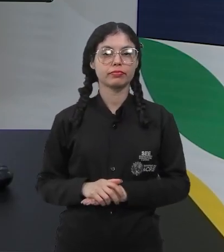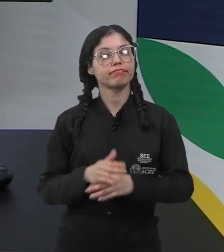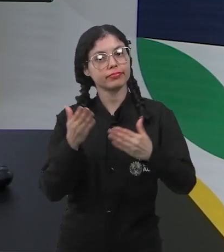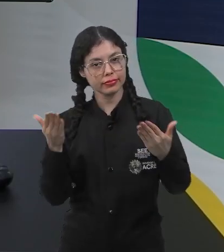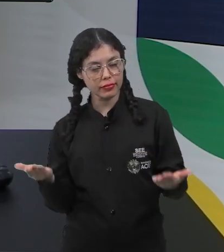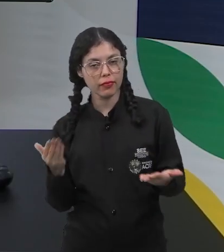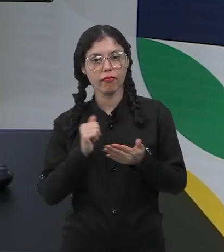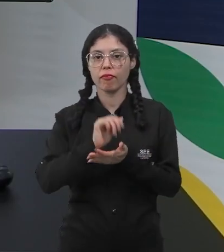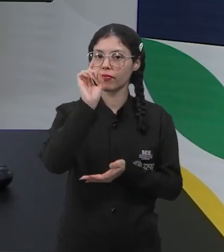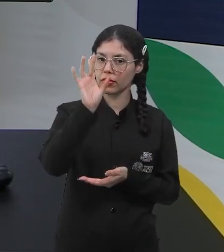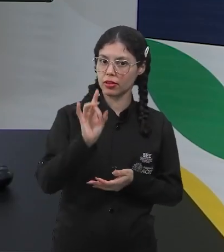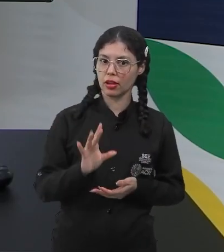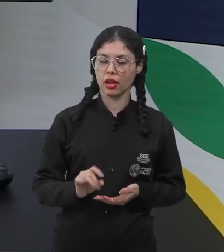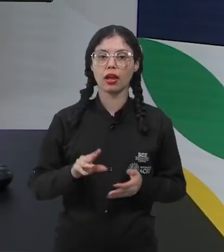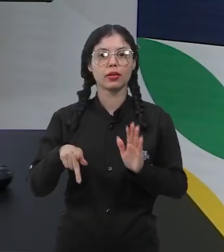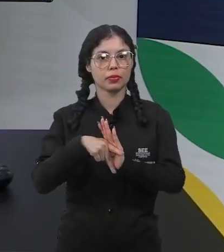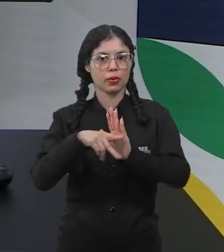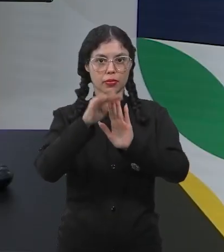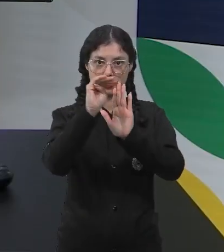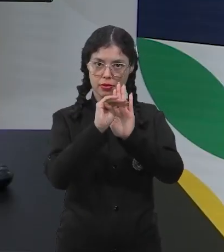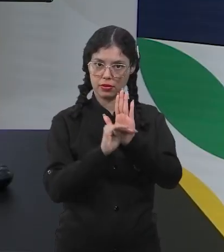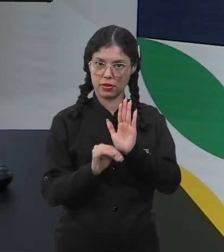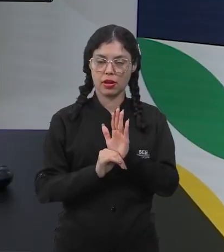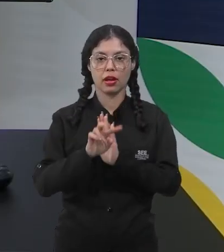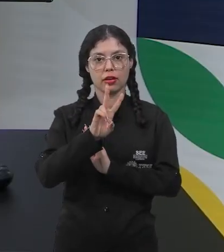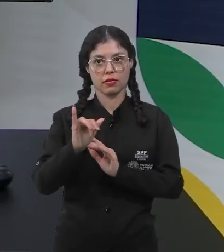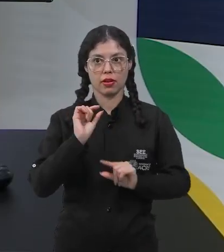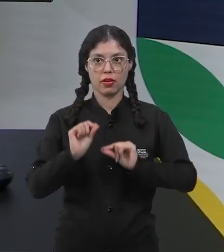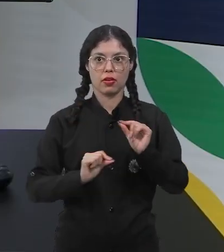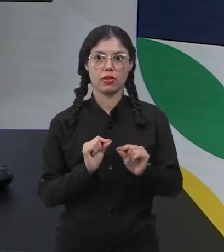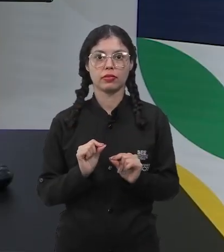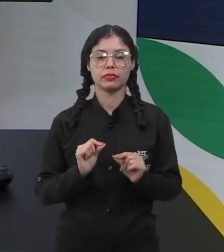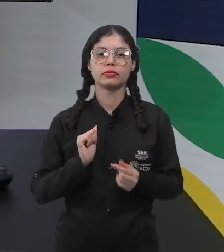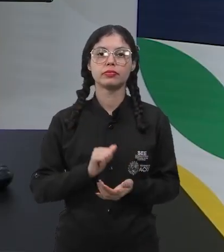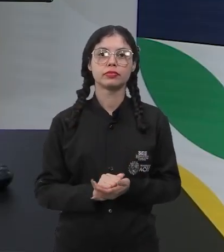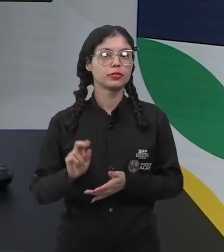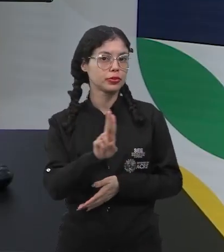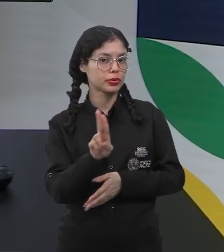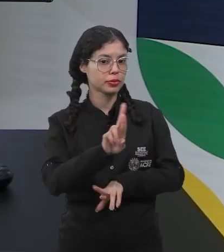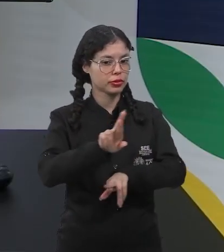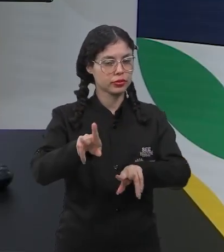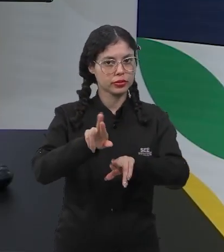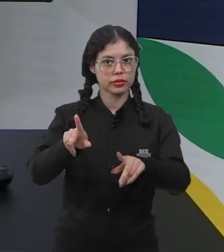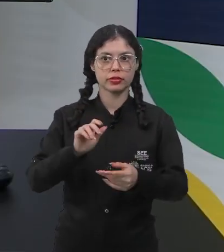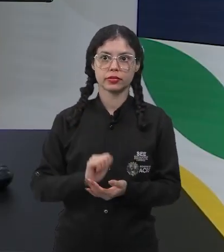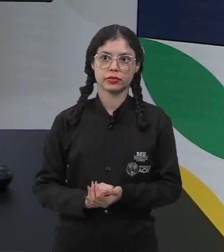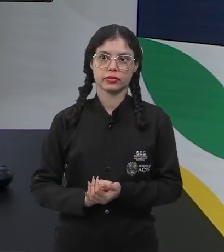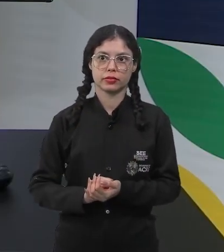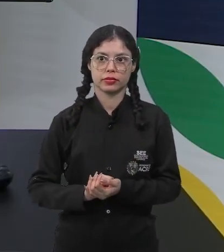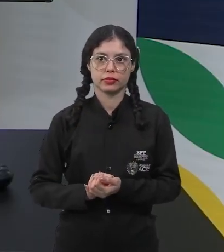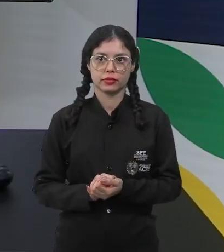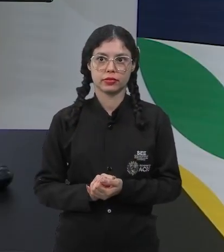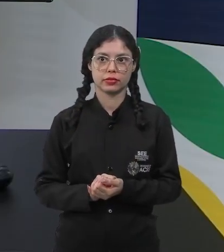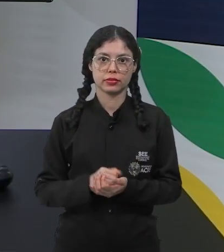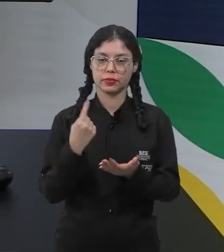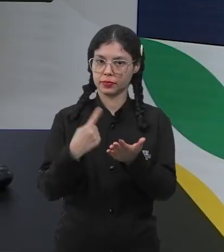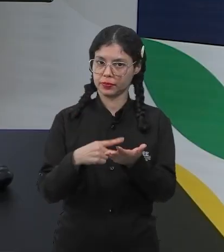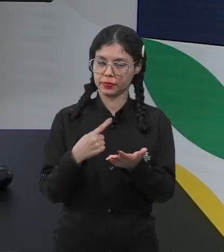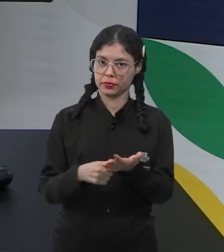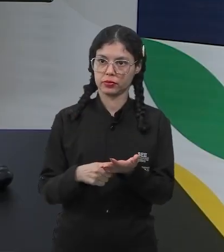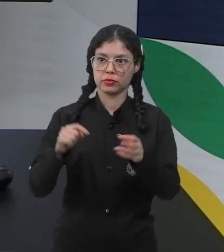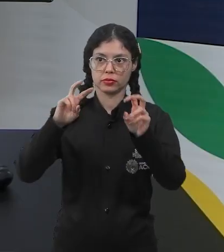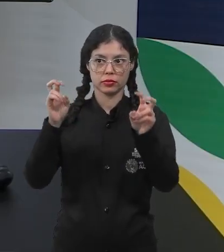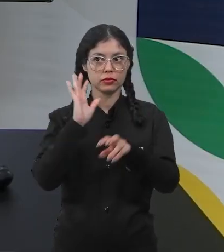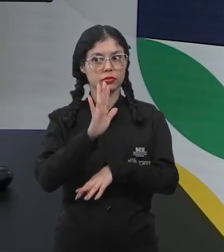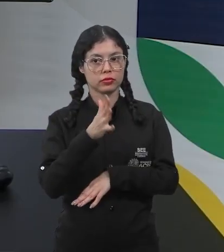Aí, para cada tipo de classificação, a gente vai dar um nome diferente, que é de acordo com aquilo que